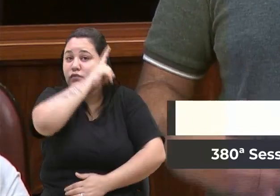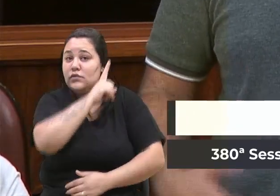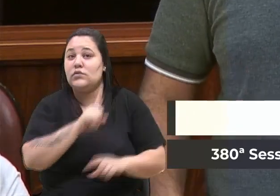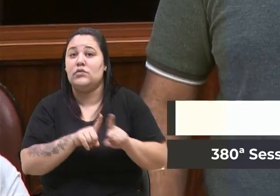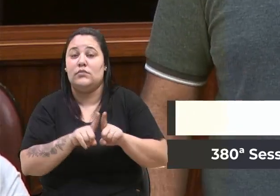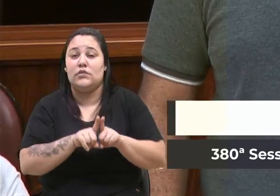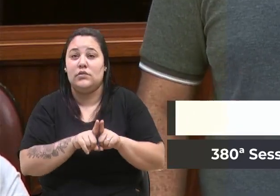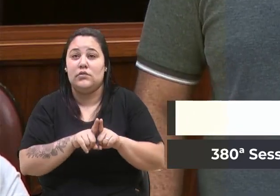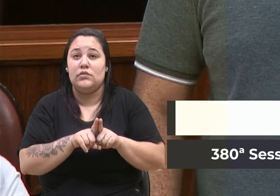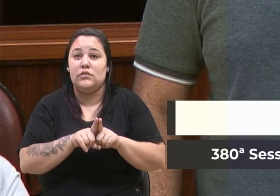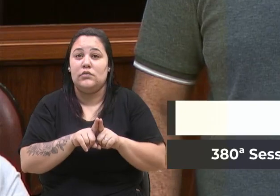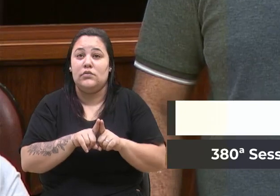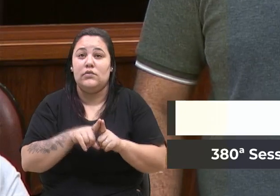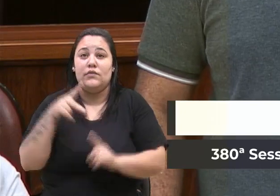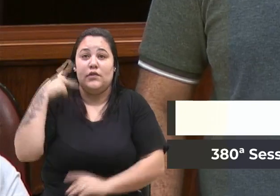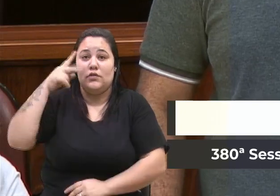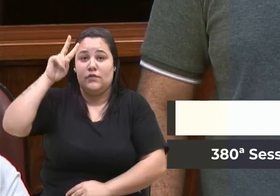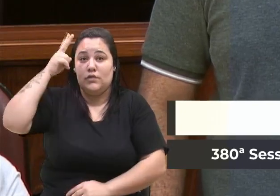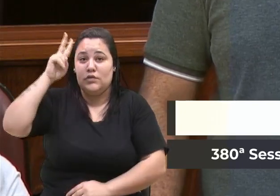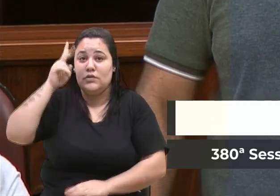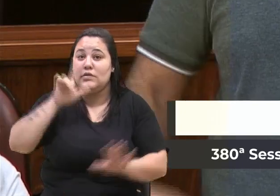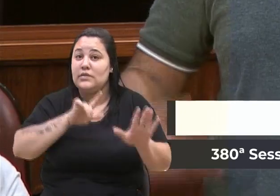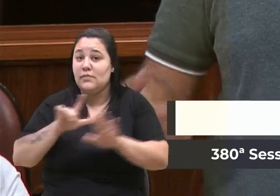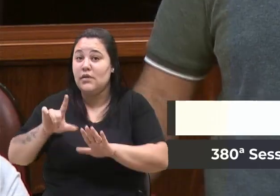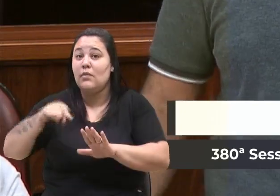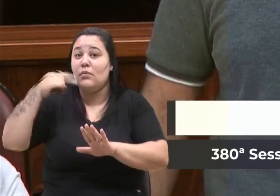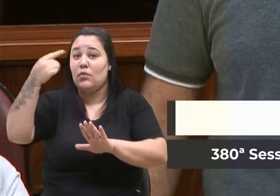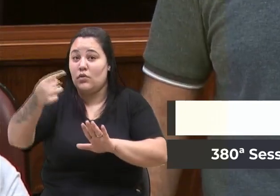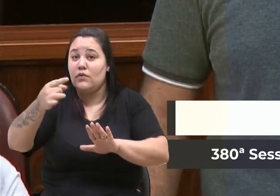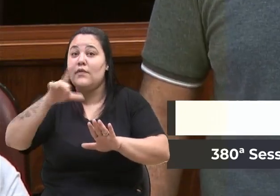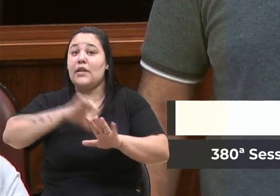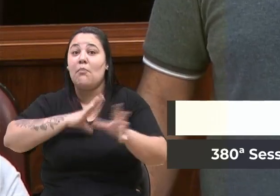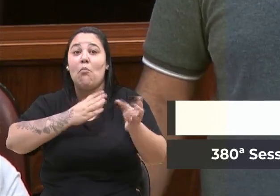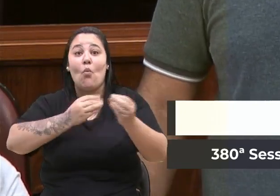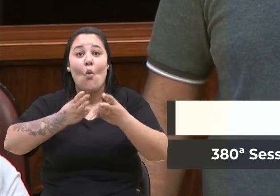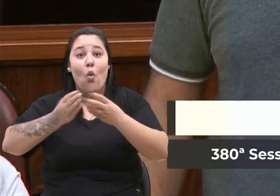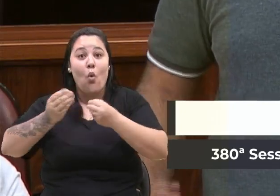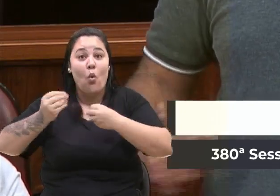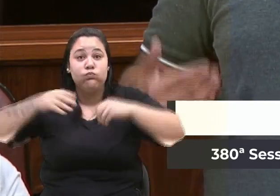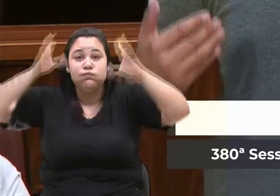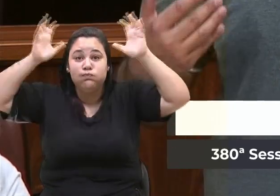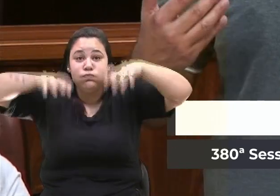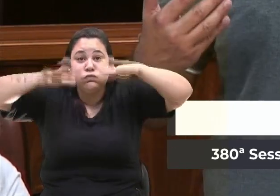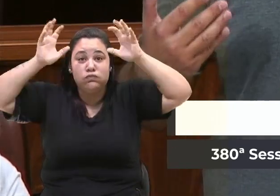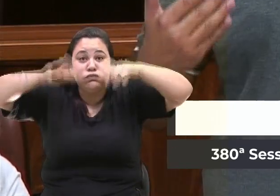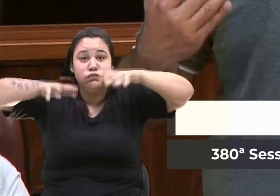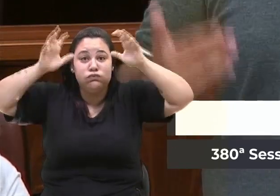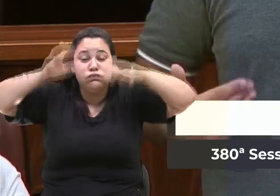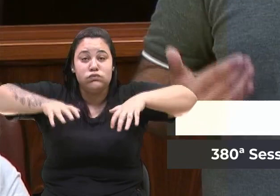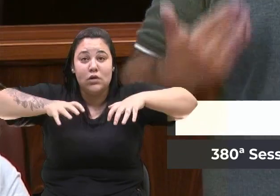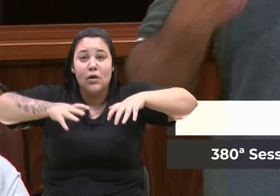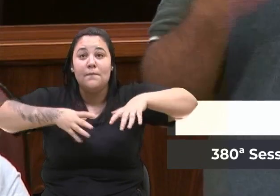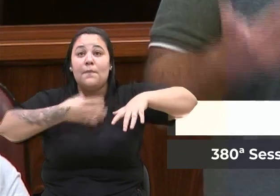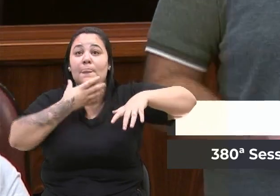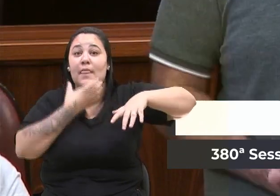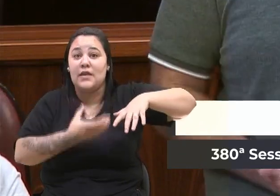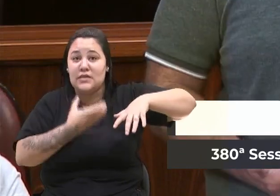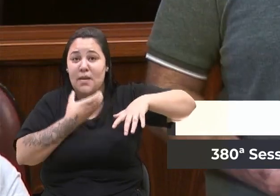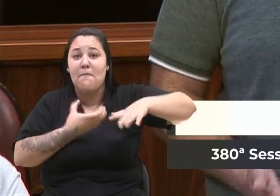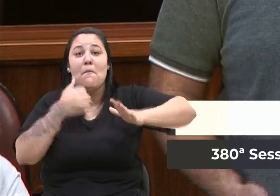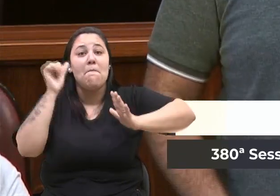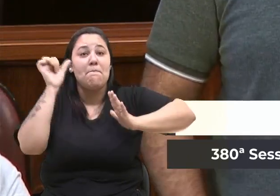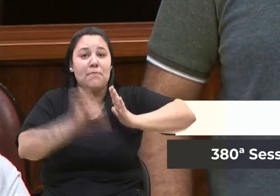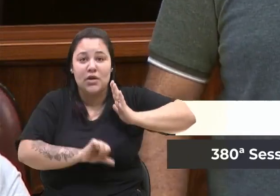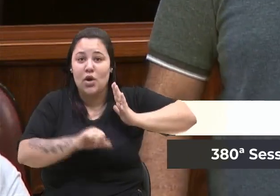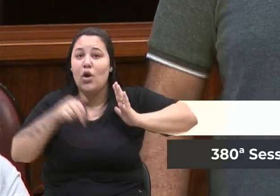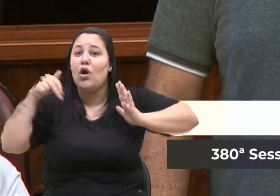vereador Velocino está lembrando aqui que a semana que vem nós vamos ter muita chuva. Dezembro, ao que tudo indica, vai ser pior que